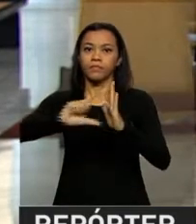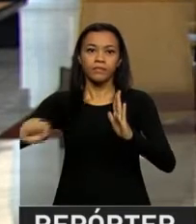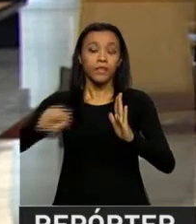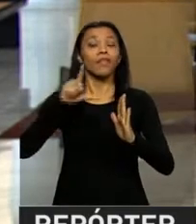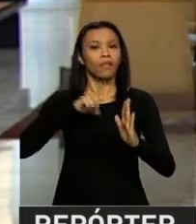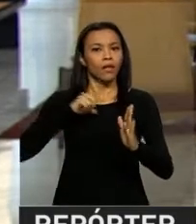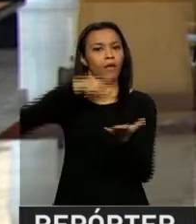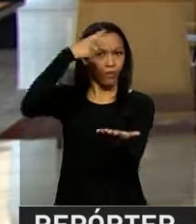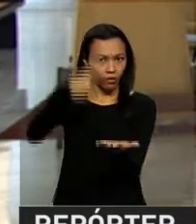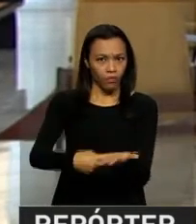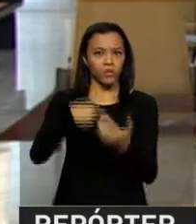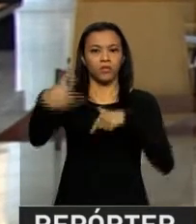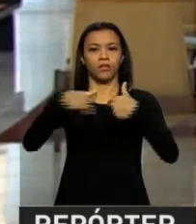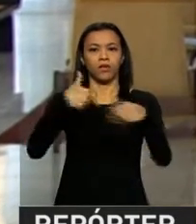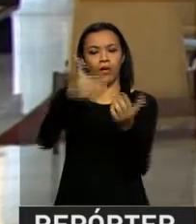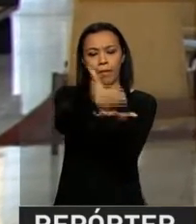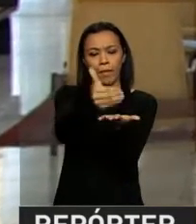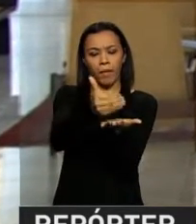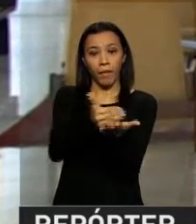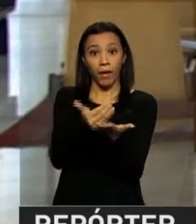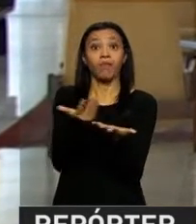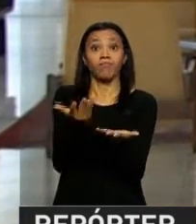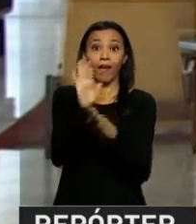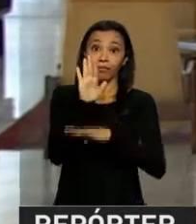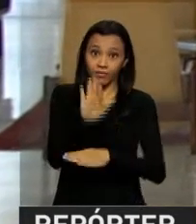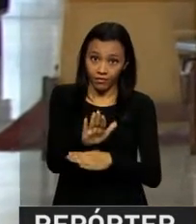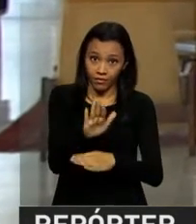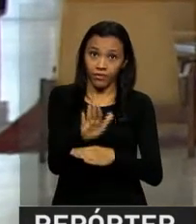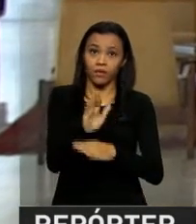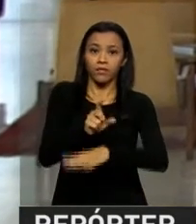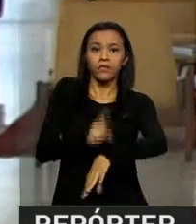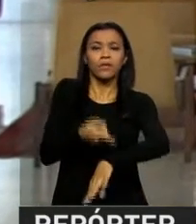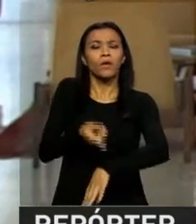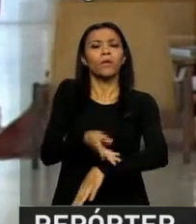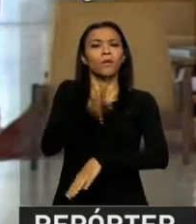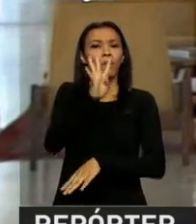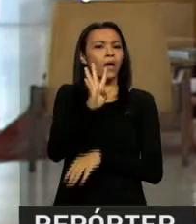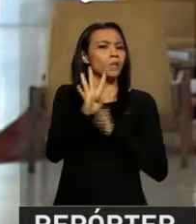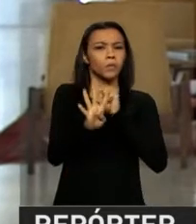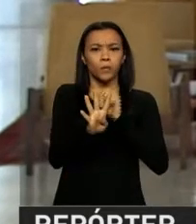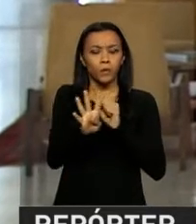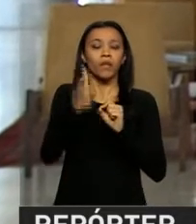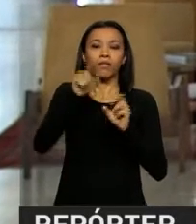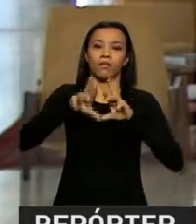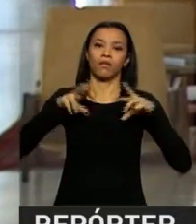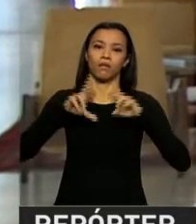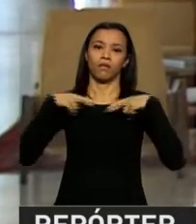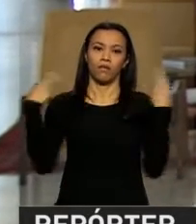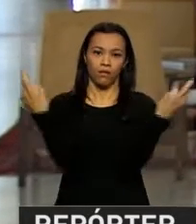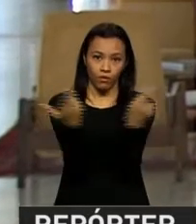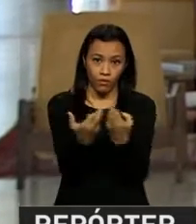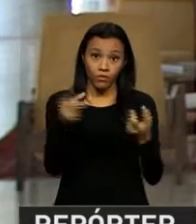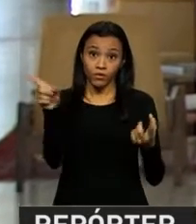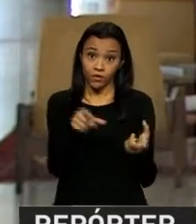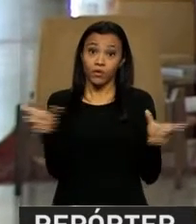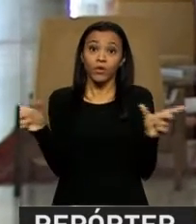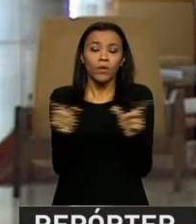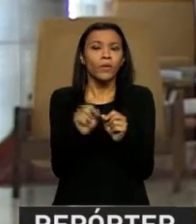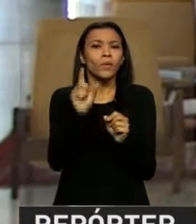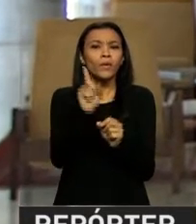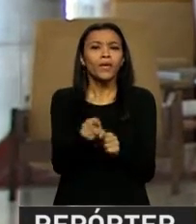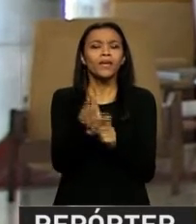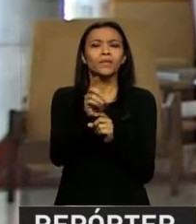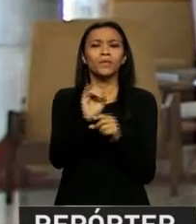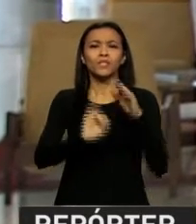a agenda aqui no Palácio do Planalto na parte da tarde. Às 4 horas, Michel Temer se reúne com o presidente do Instituto Brasileiro de